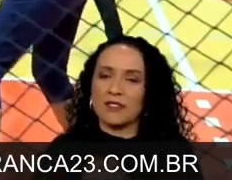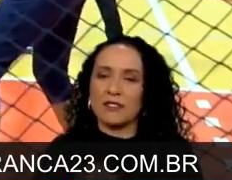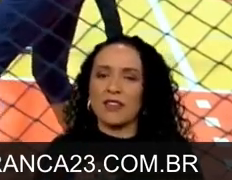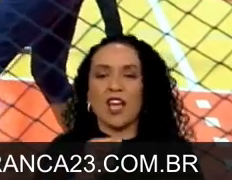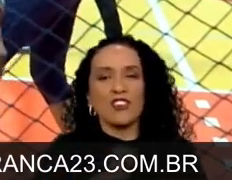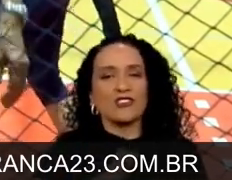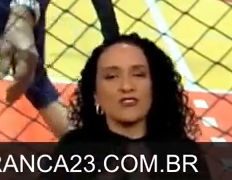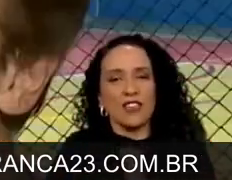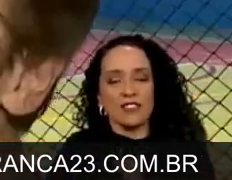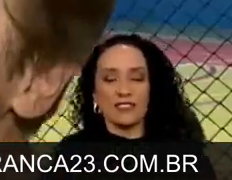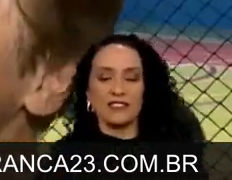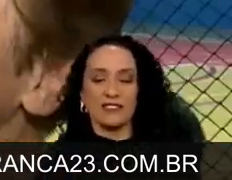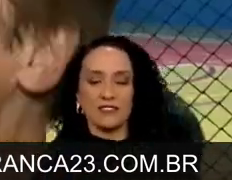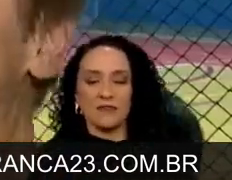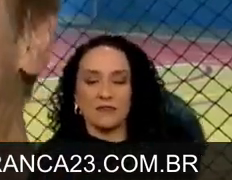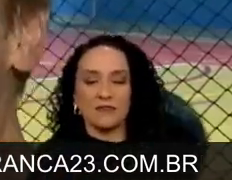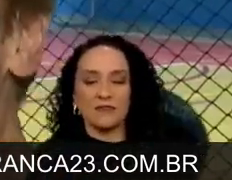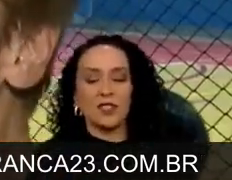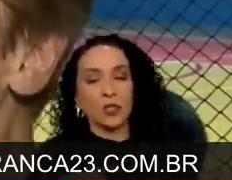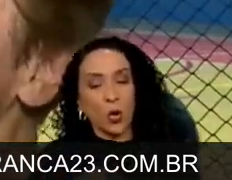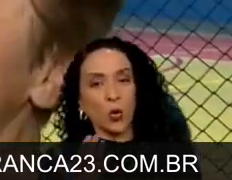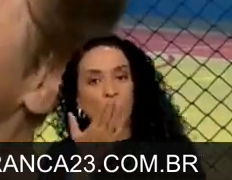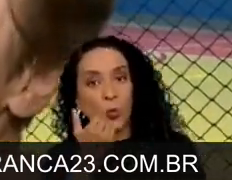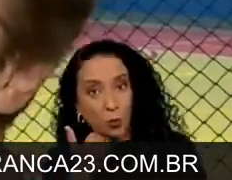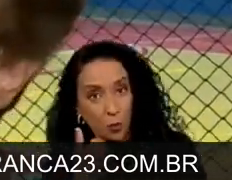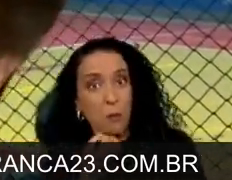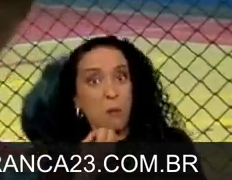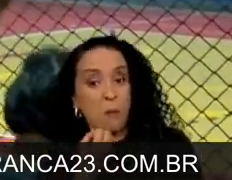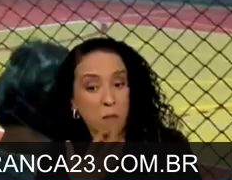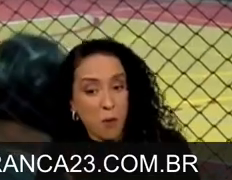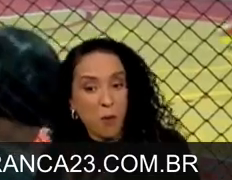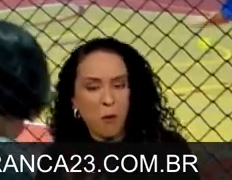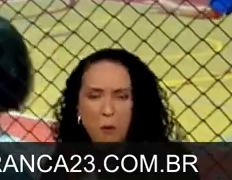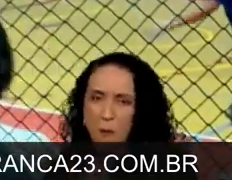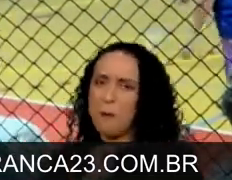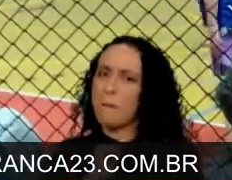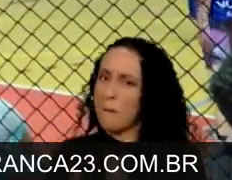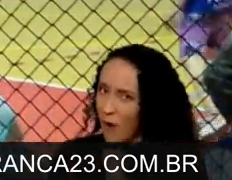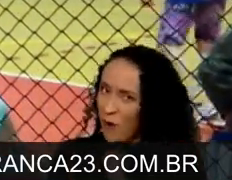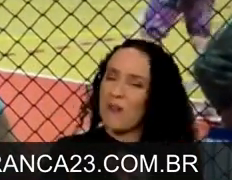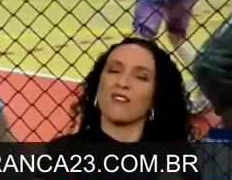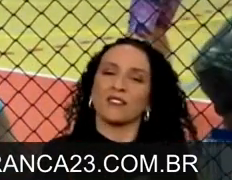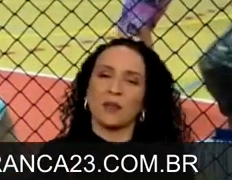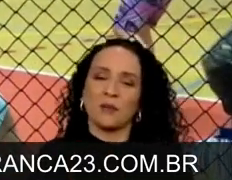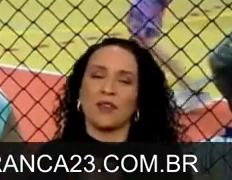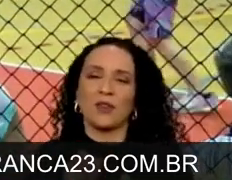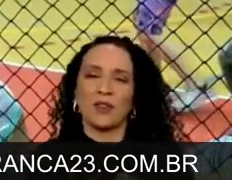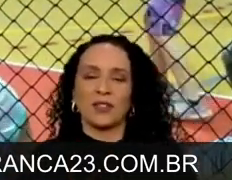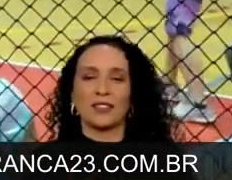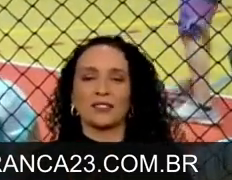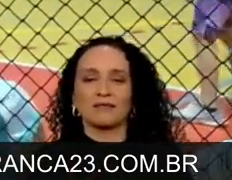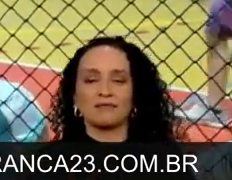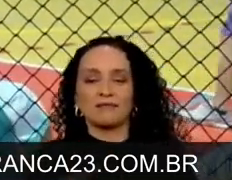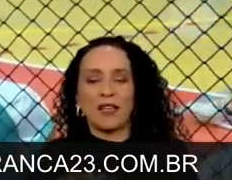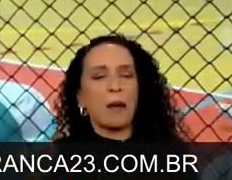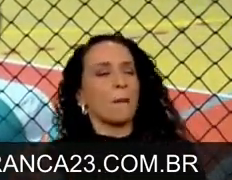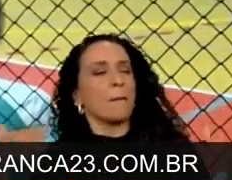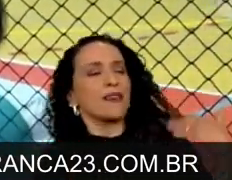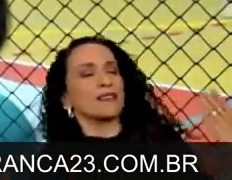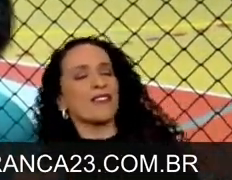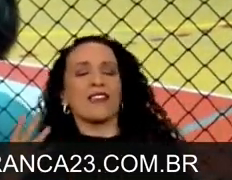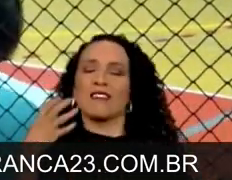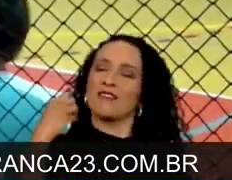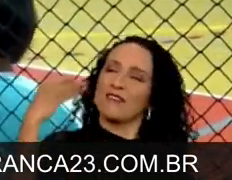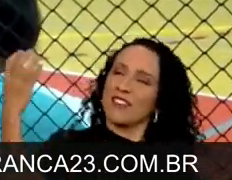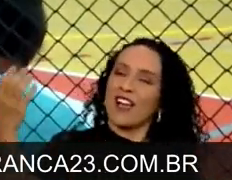atividades físicas. A gente tem uma alimentação boa, pratica esporte e tem passeia, viaja,